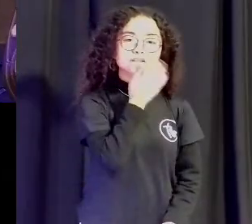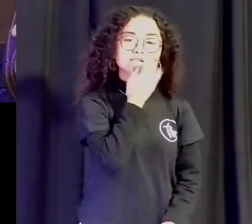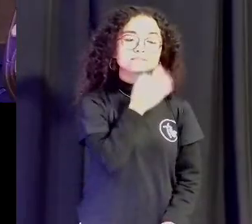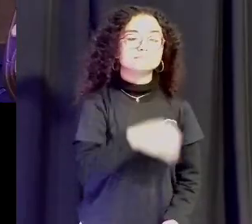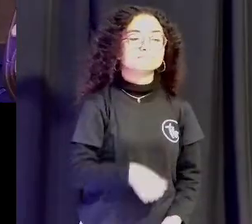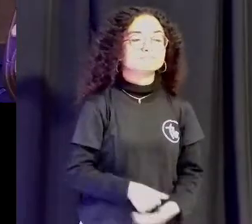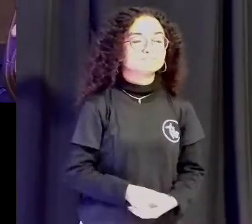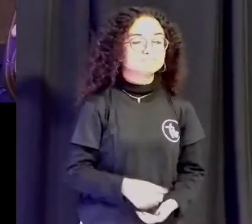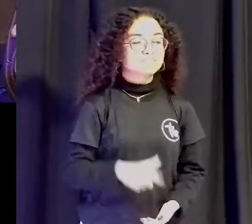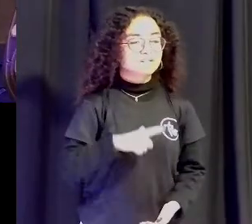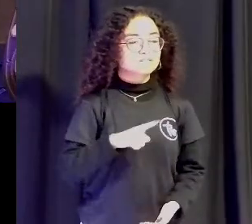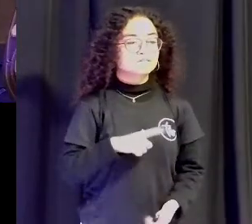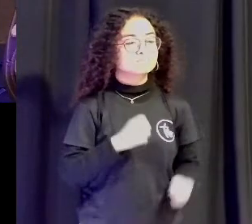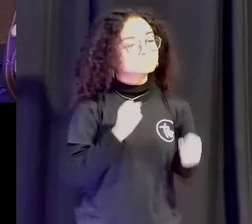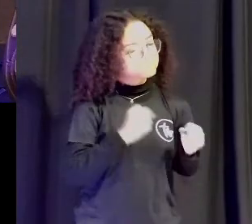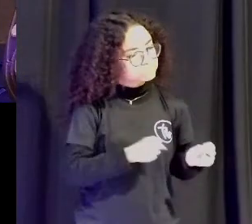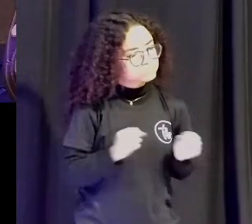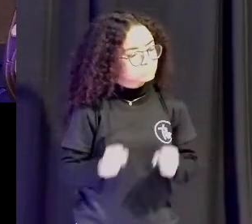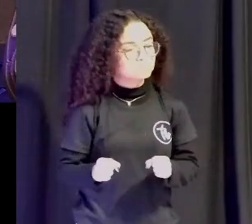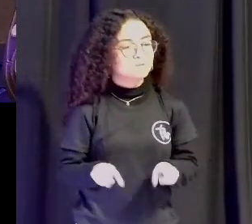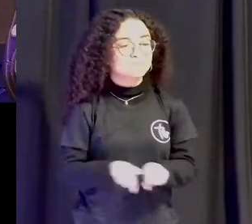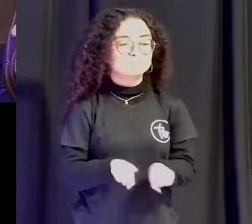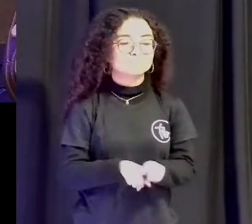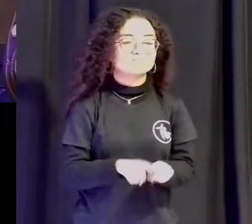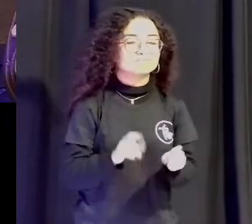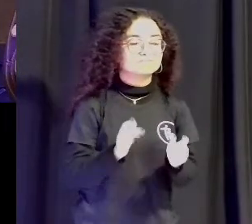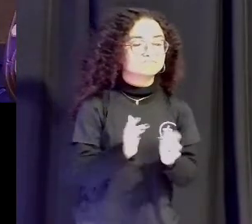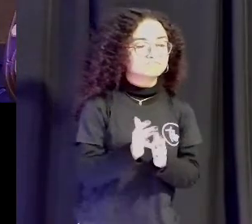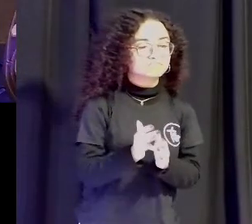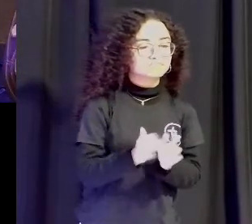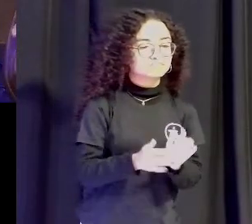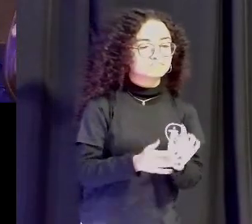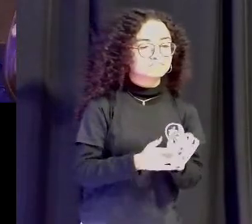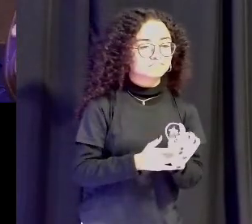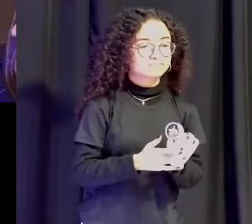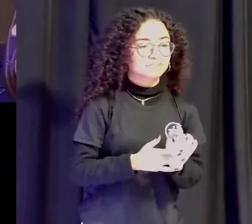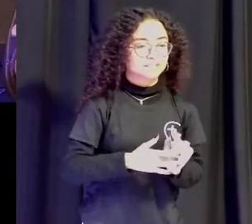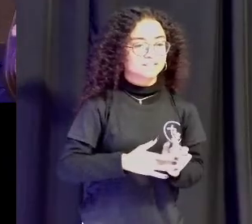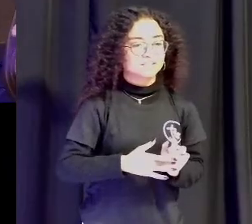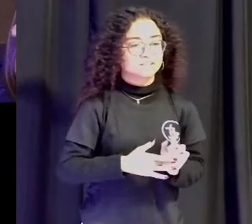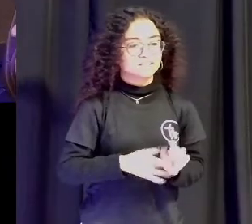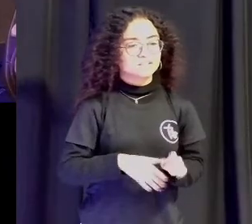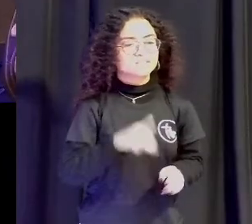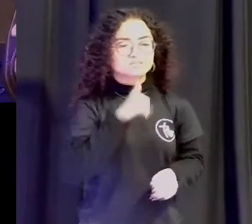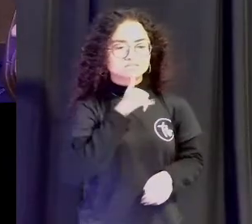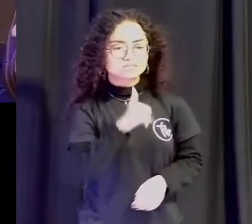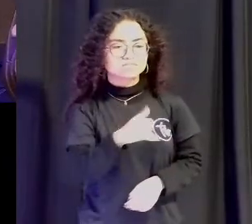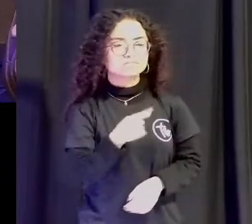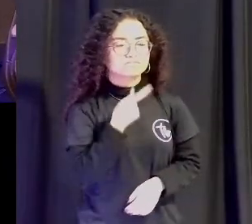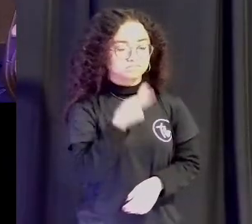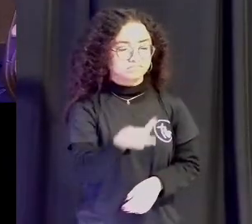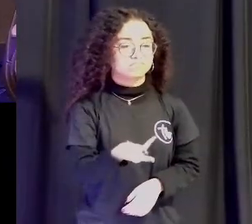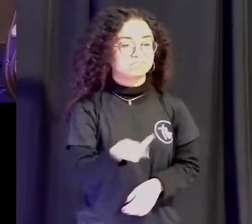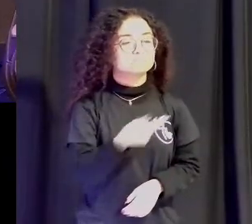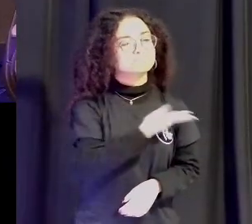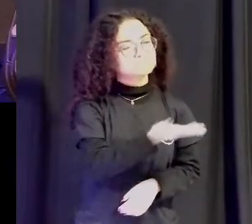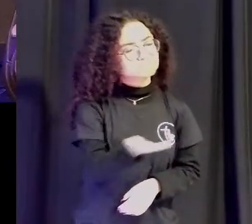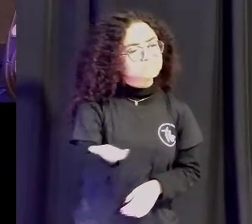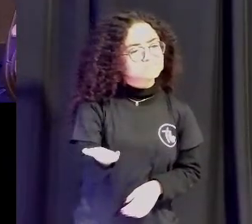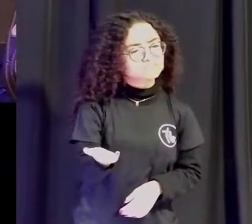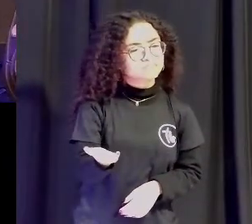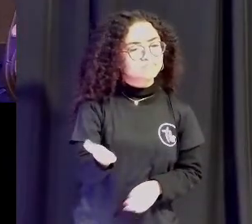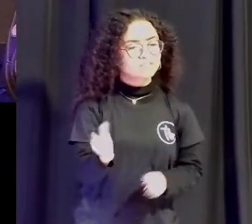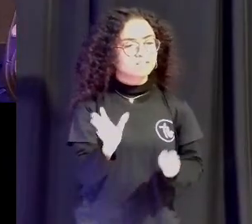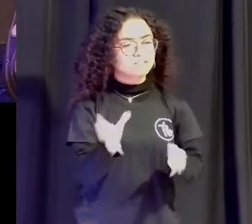está cheio de poder, porque Jesus tinha dito aos seus discípulos, à sua igreja: vocês